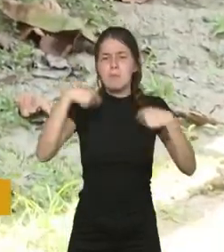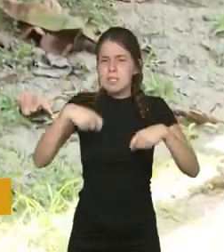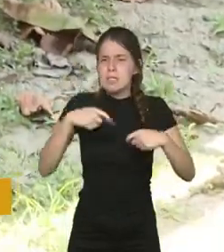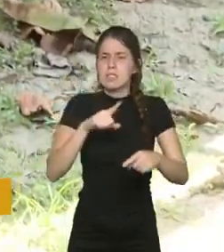casos da polícia